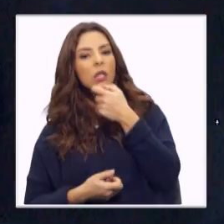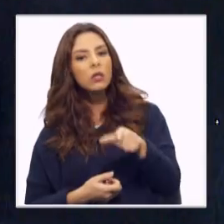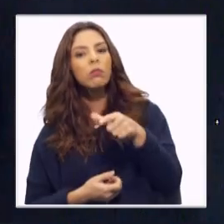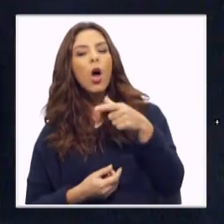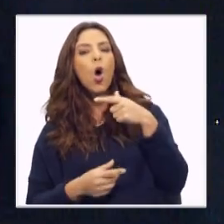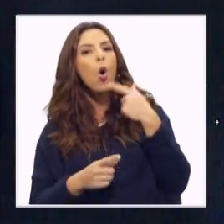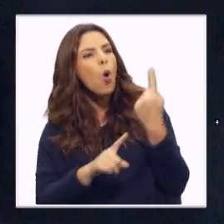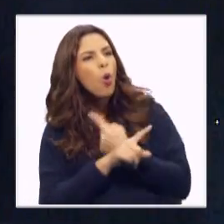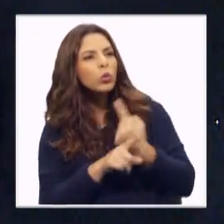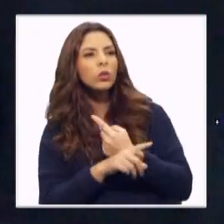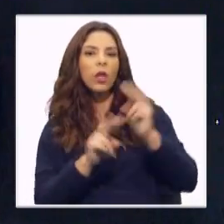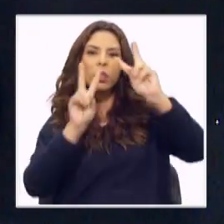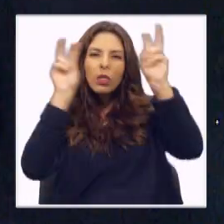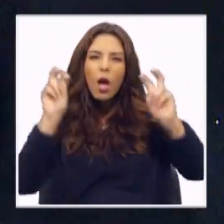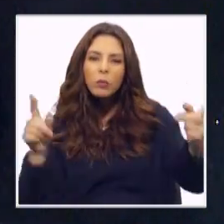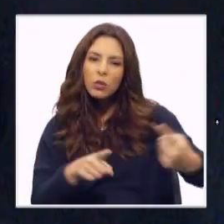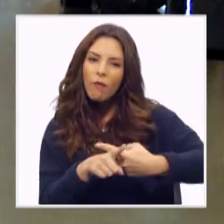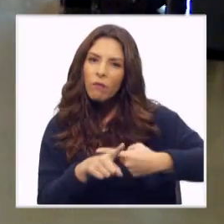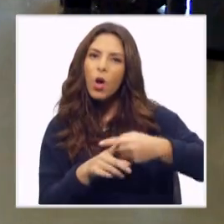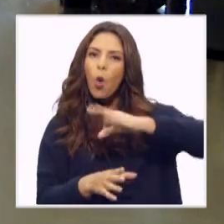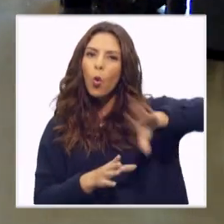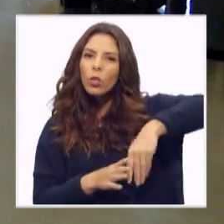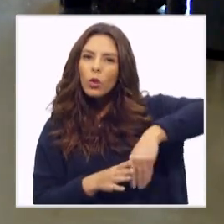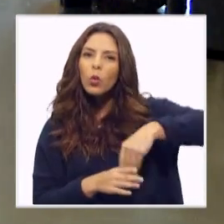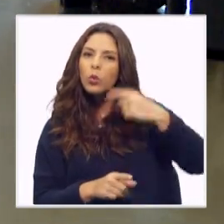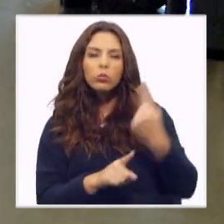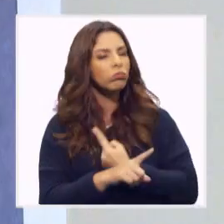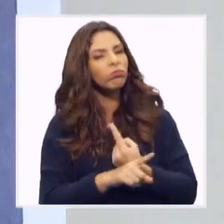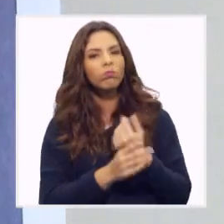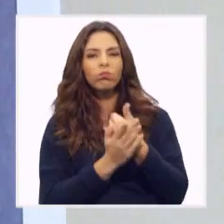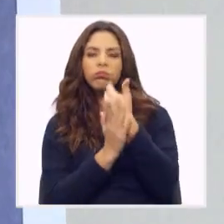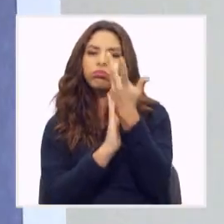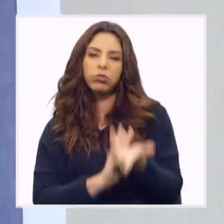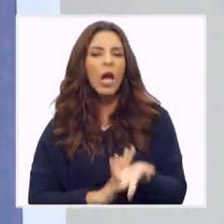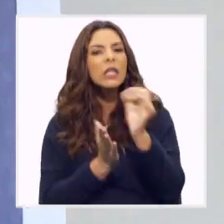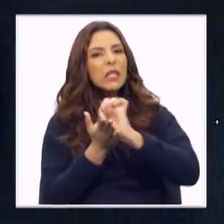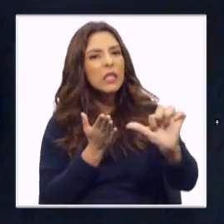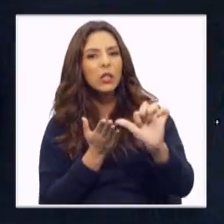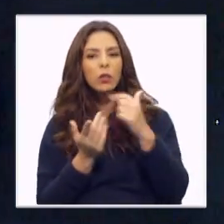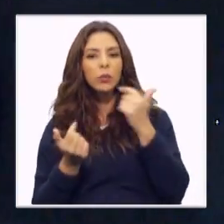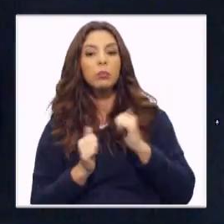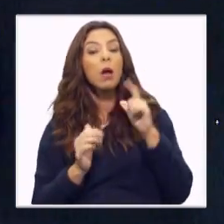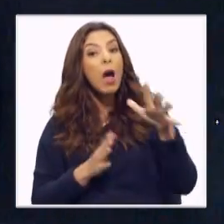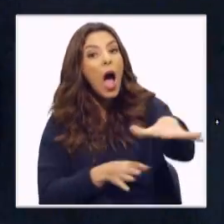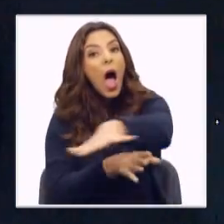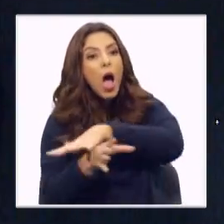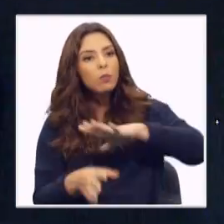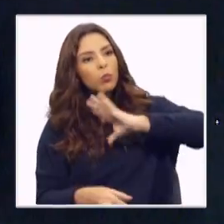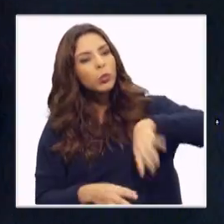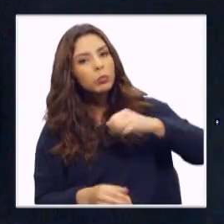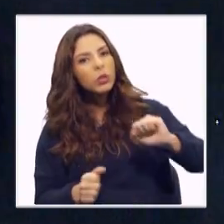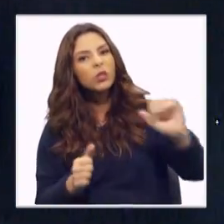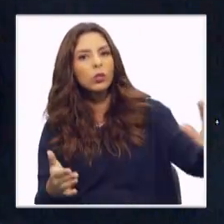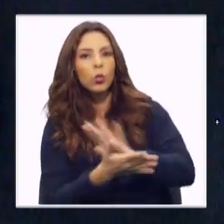nós produzirmos bons conteúdos, nunca desistirmos mesmo. O mercado de trabalho no jornalismo é muito